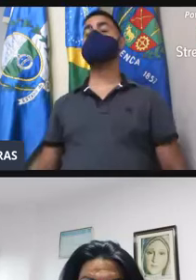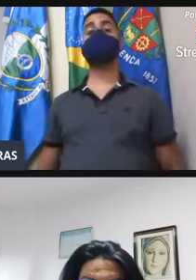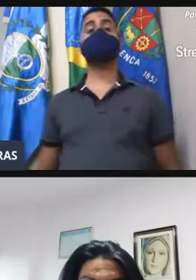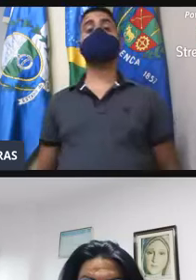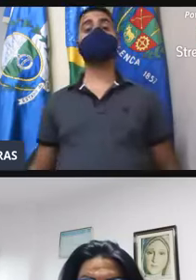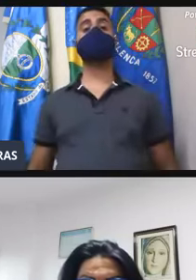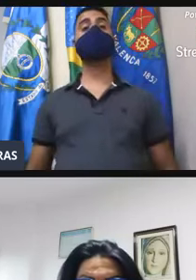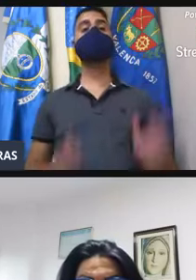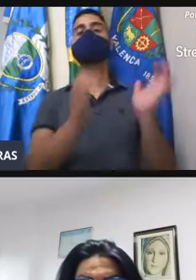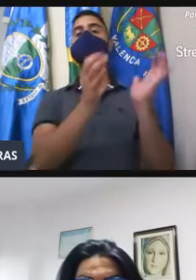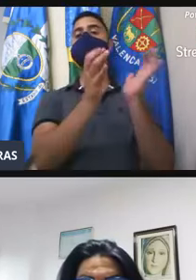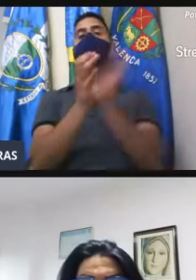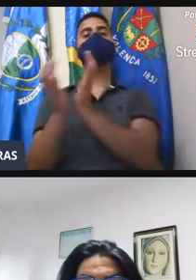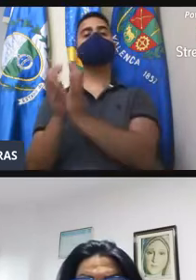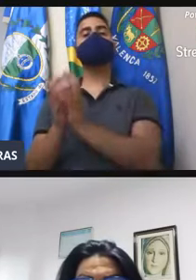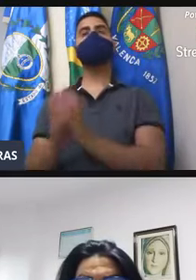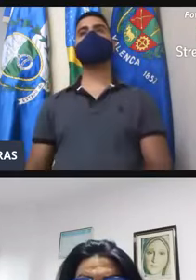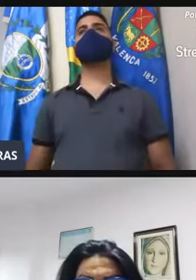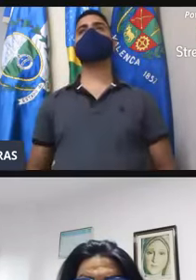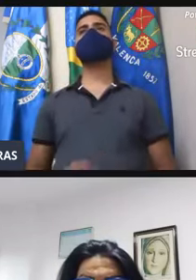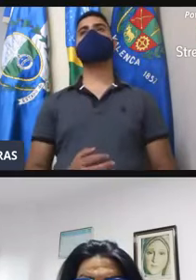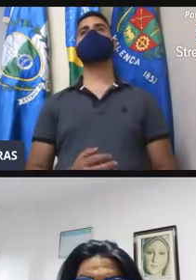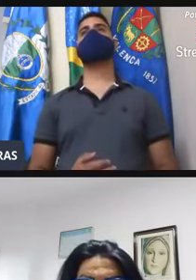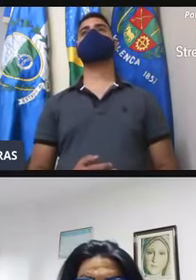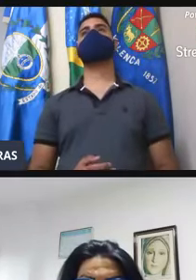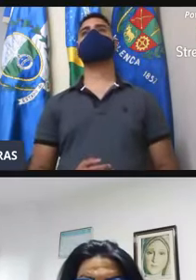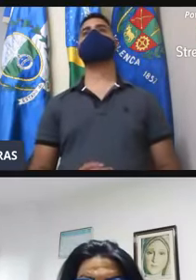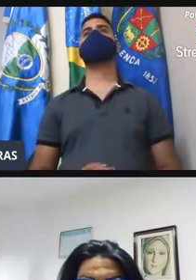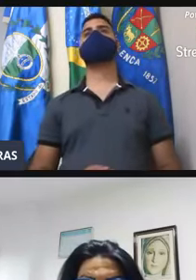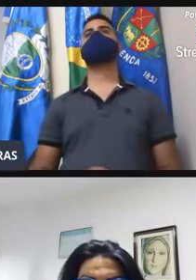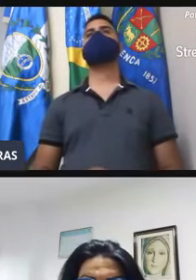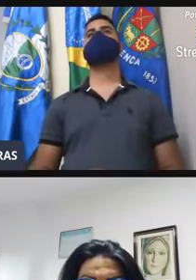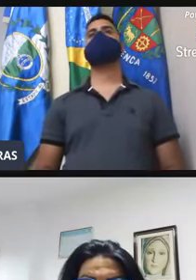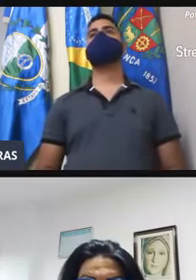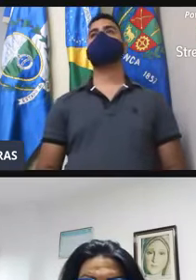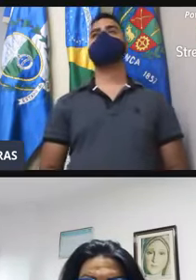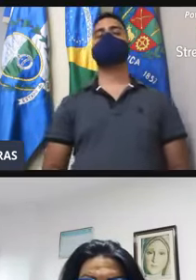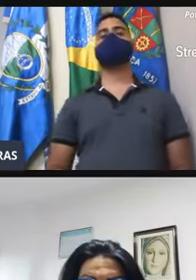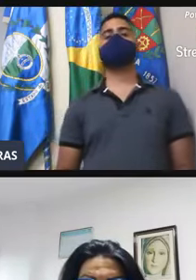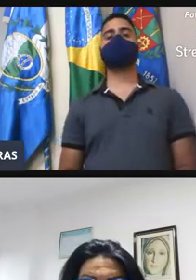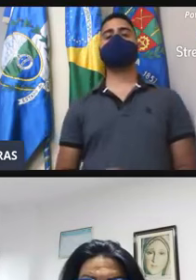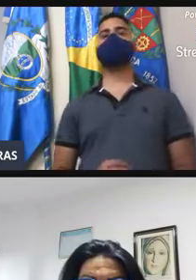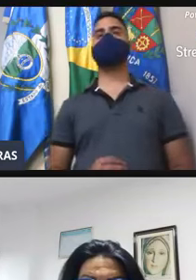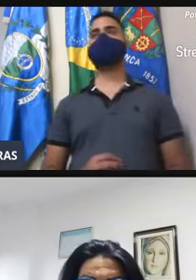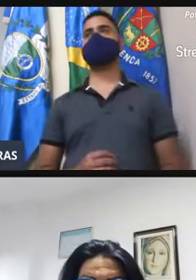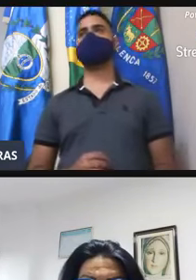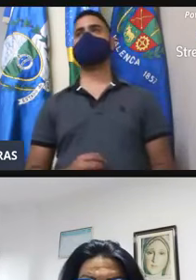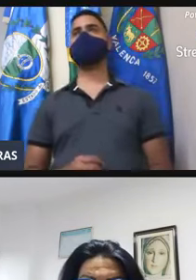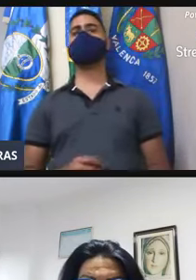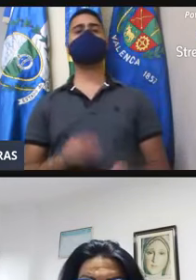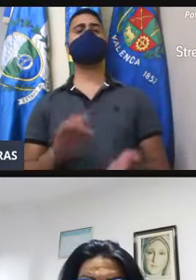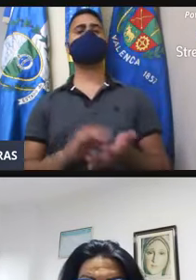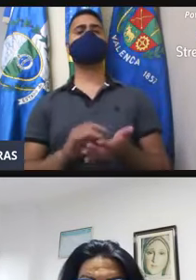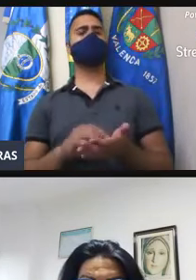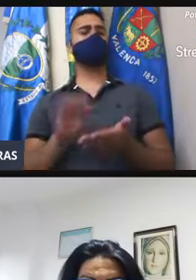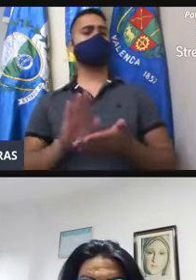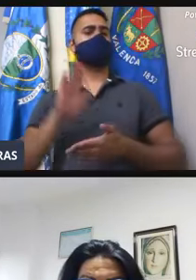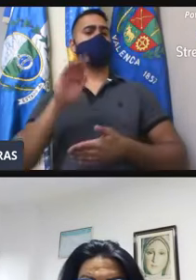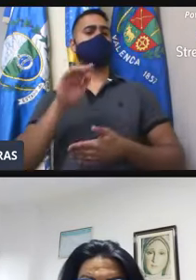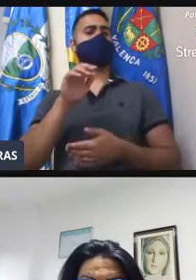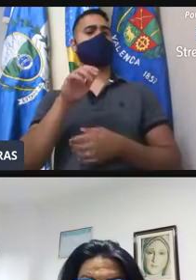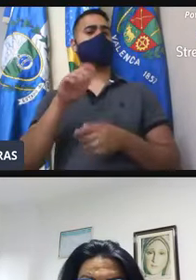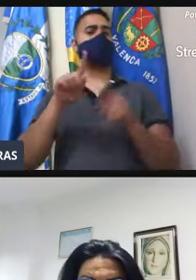a equipe. Na verdade, presidente, a senhora Mara, quando assim que assumiu, né, em abril, a gente teve lá na